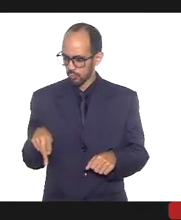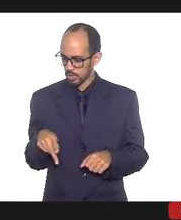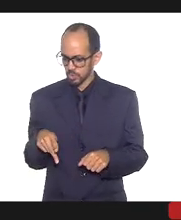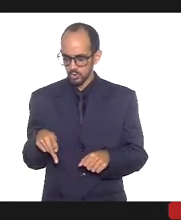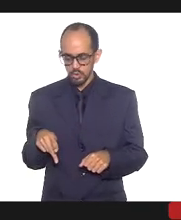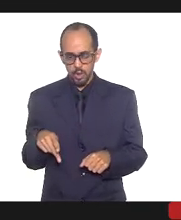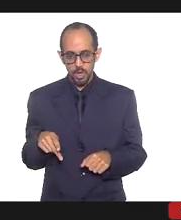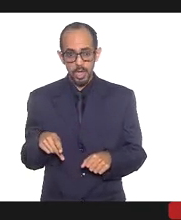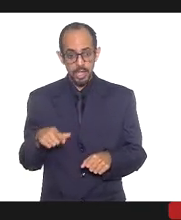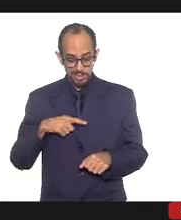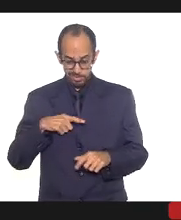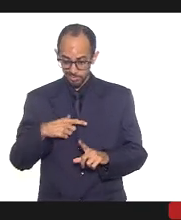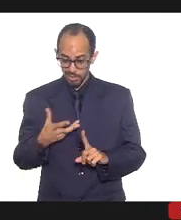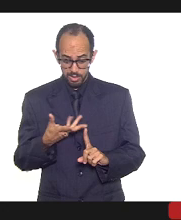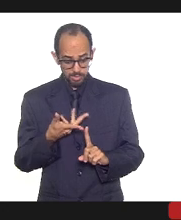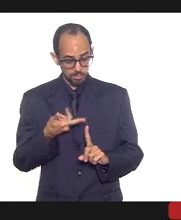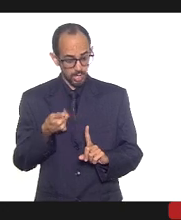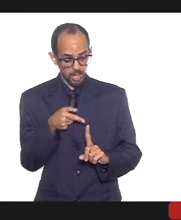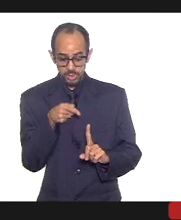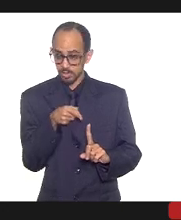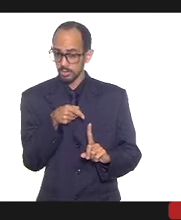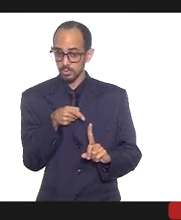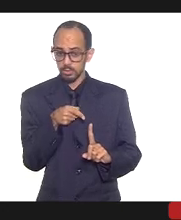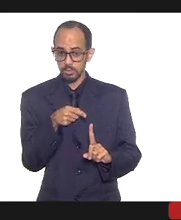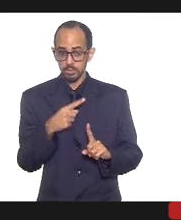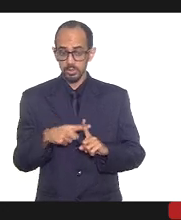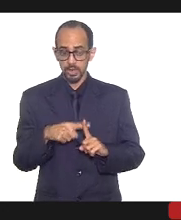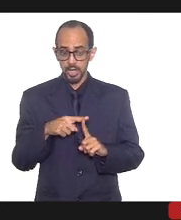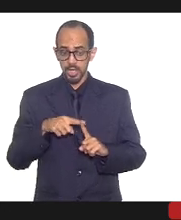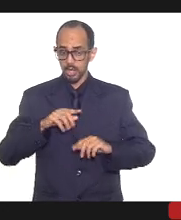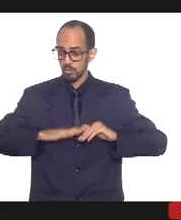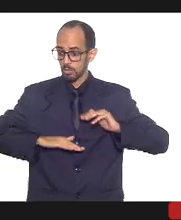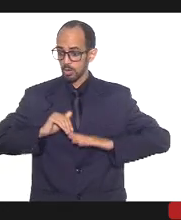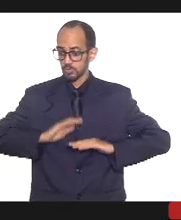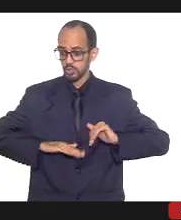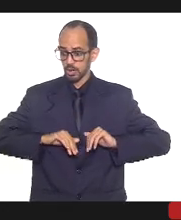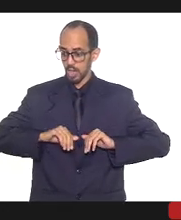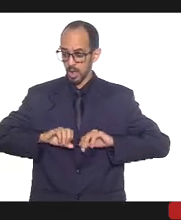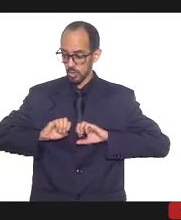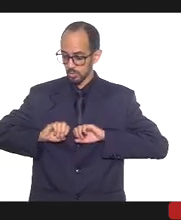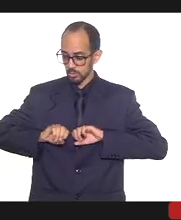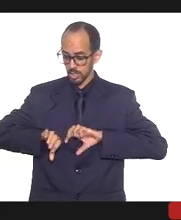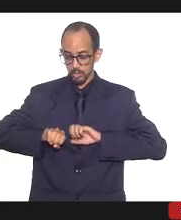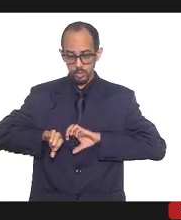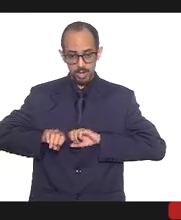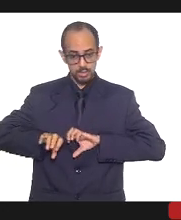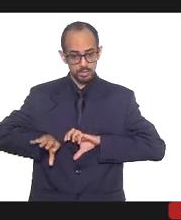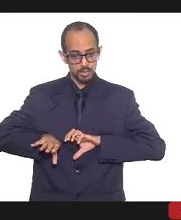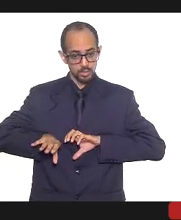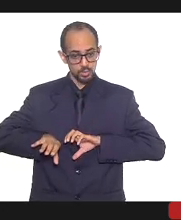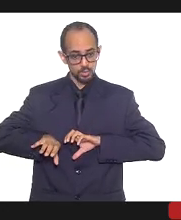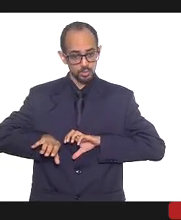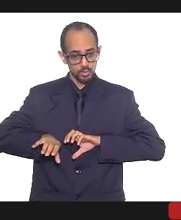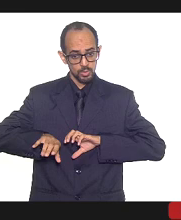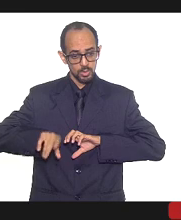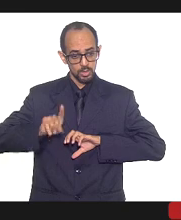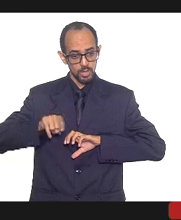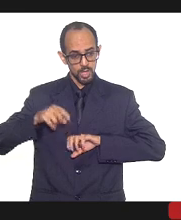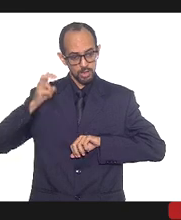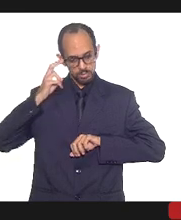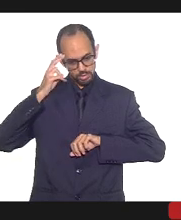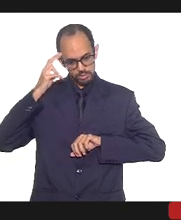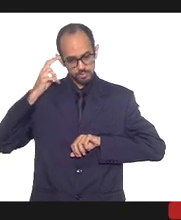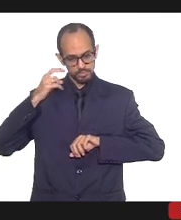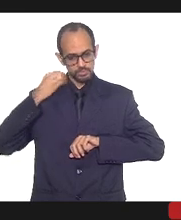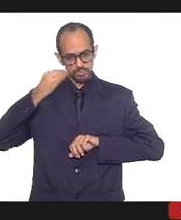mereceria, até porque o professor é um educador e a educação se faz não só com o cognitivo, mas também com a experiência de